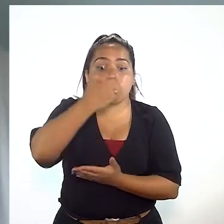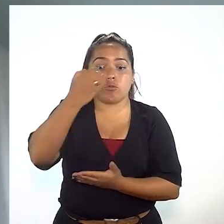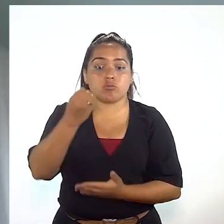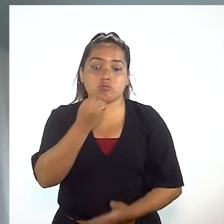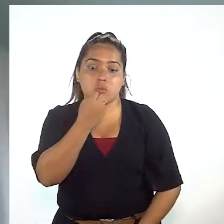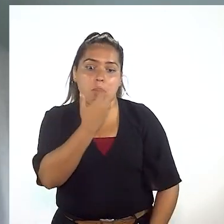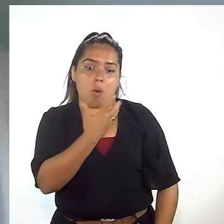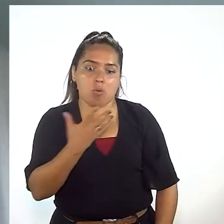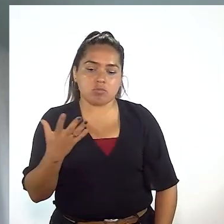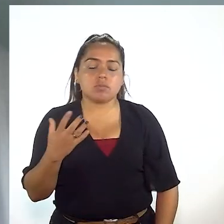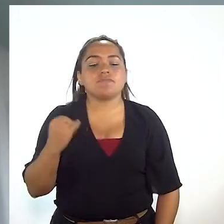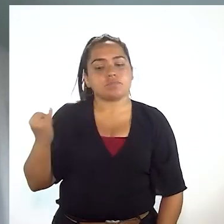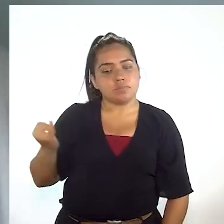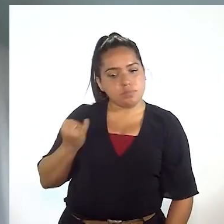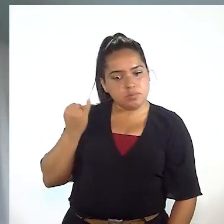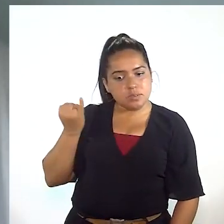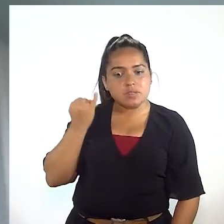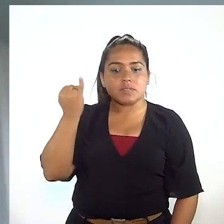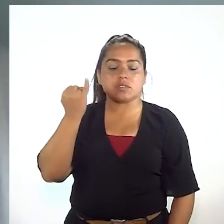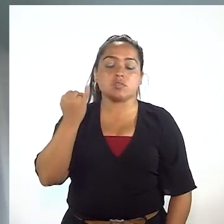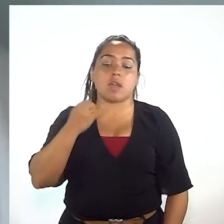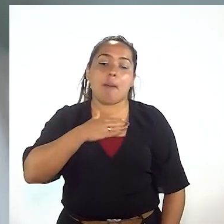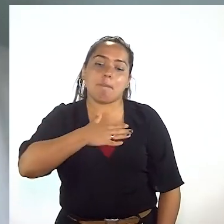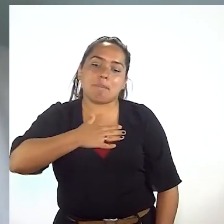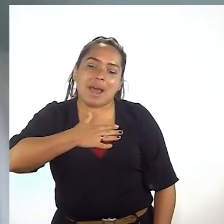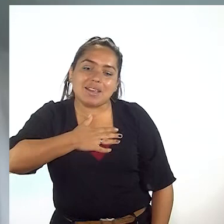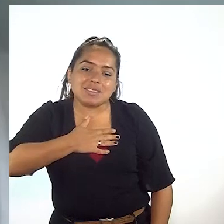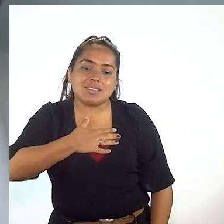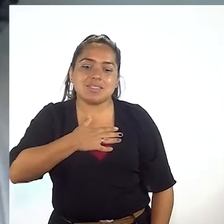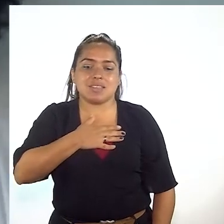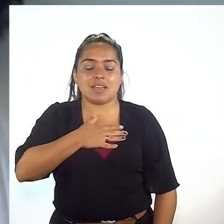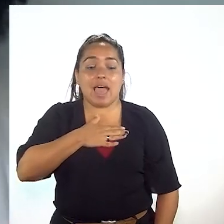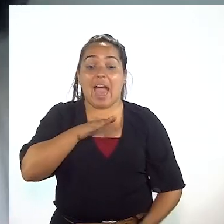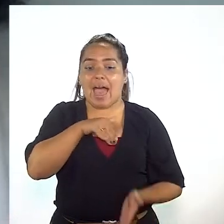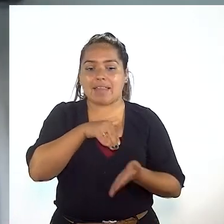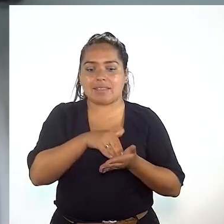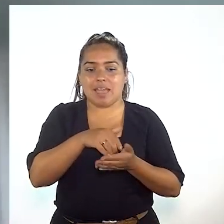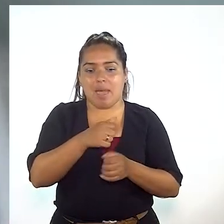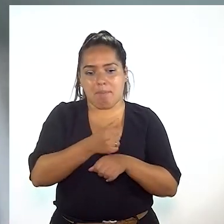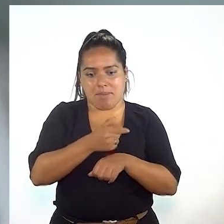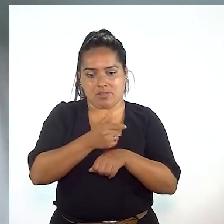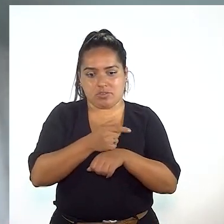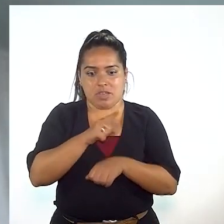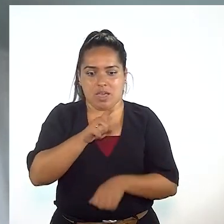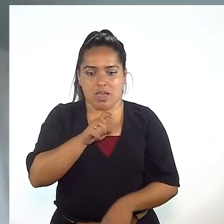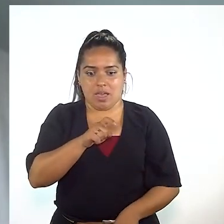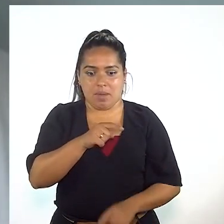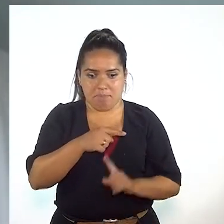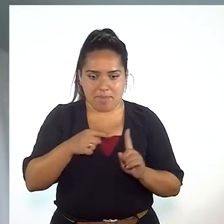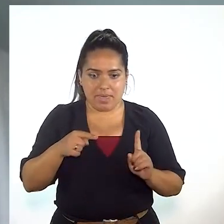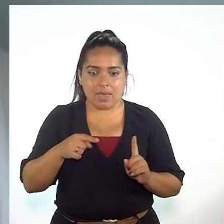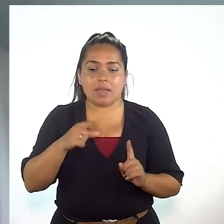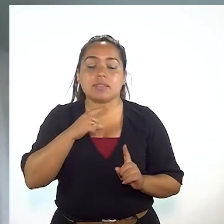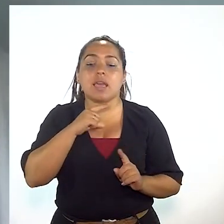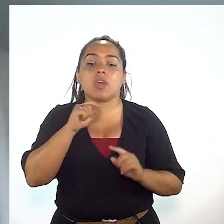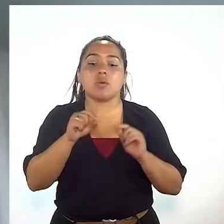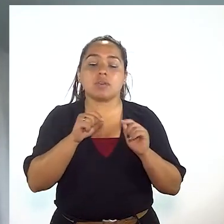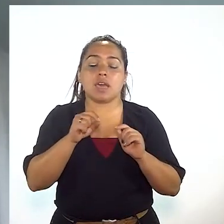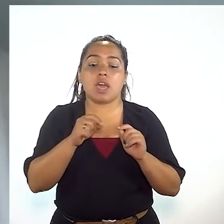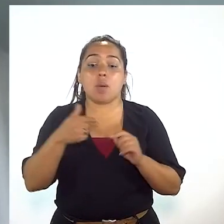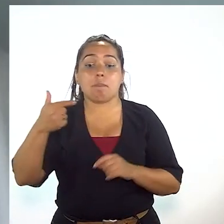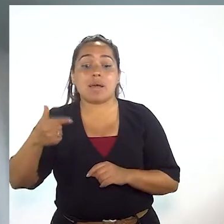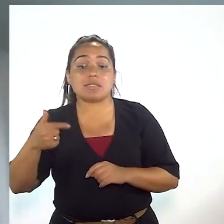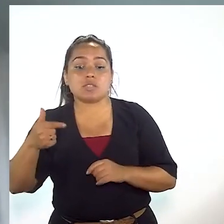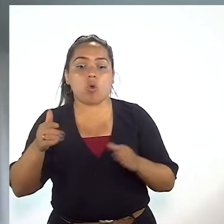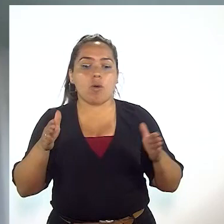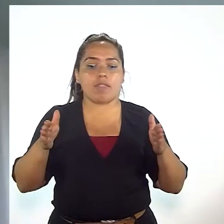pode plantar de coisa boa. Então, como sempre, é sempre um grande prazer. A gente normalmente e